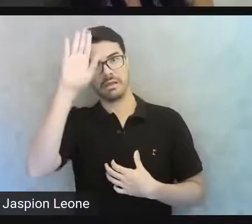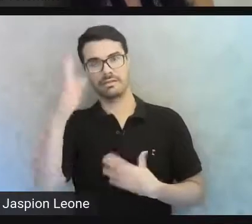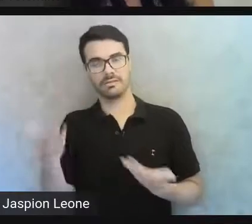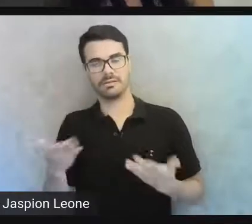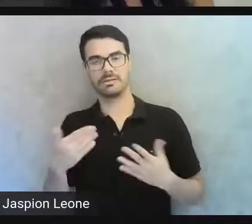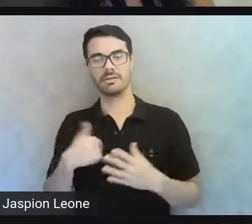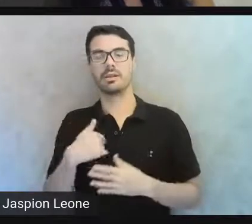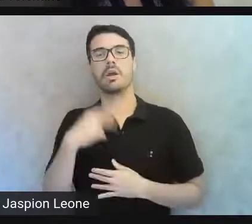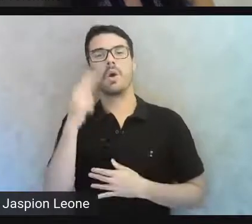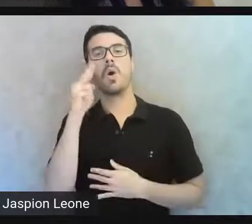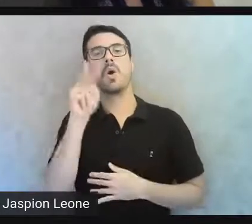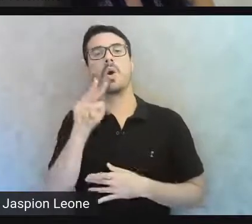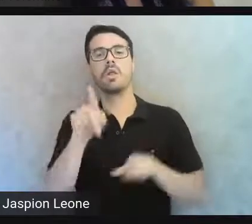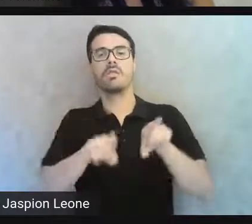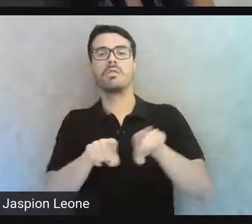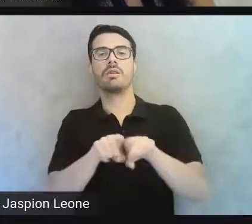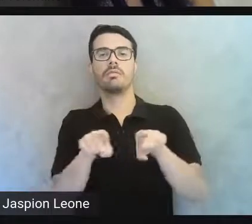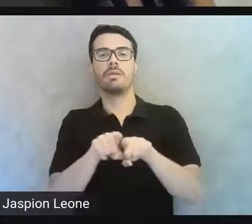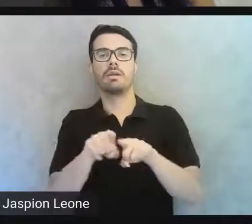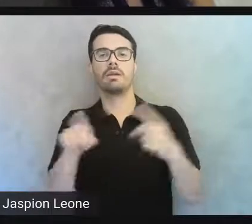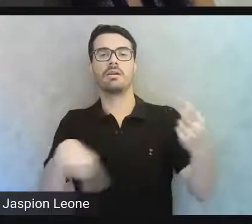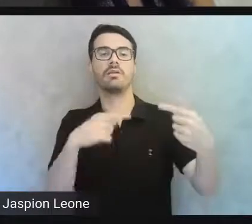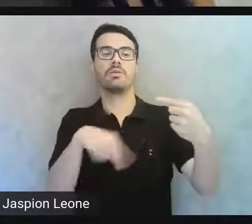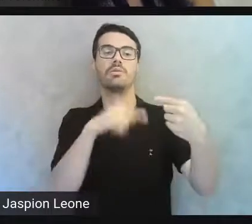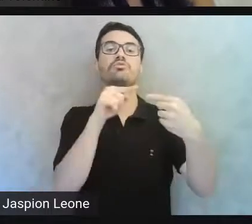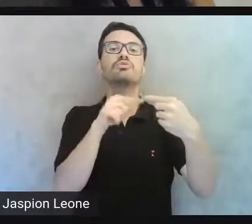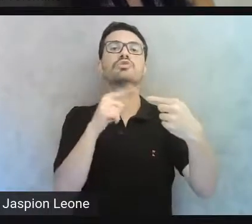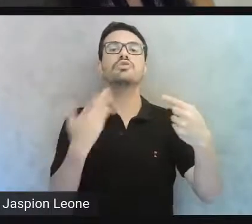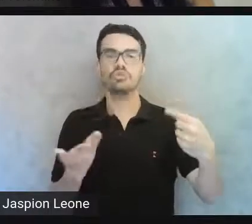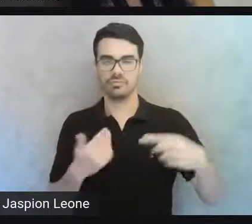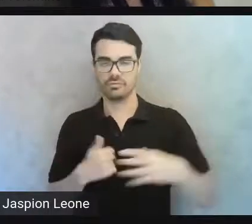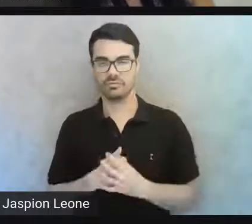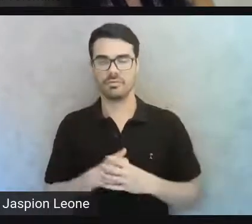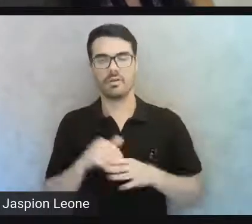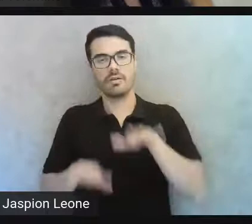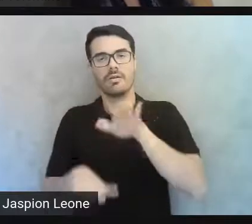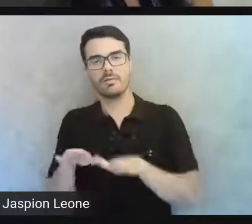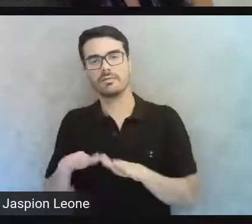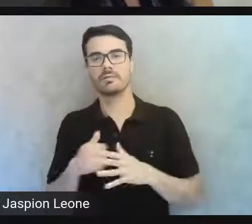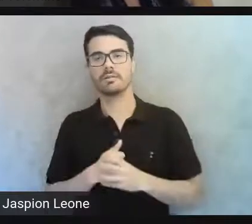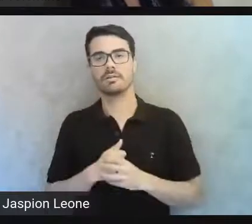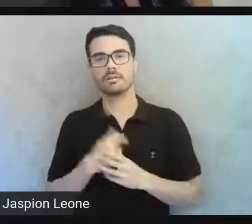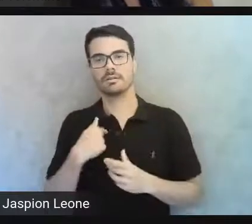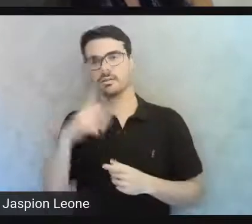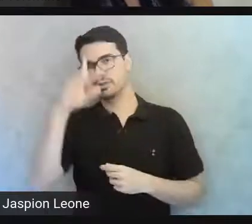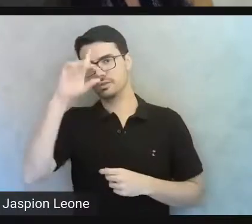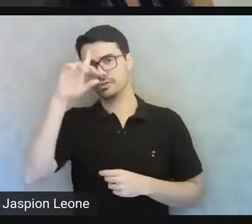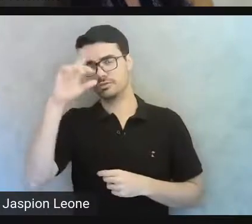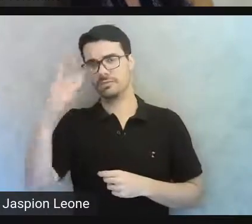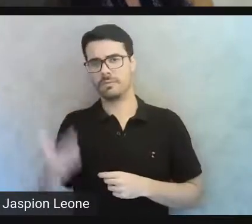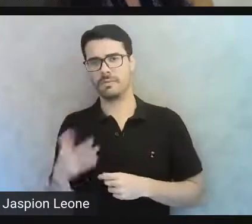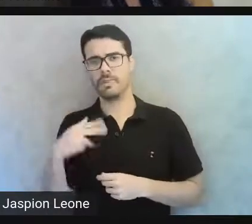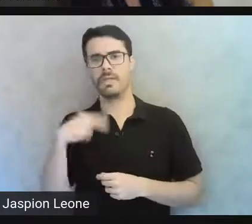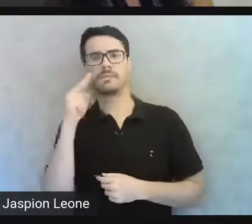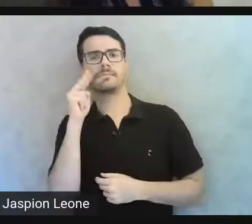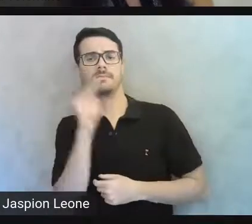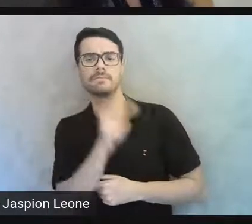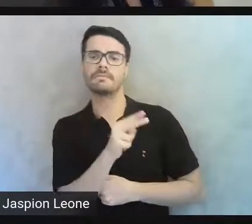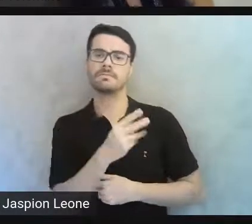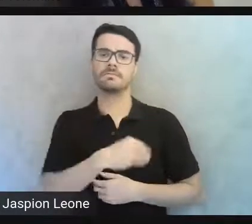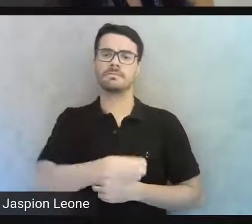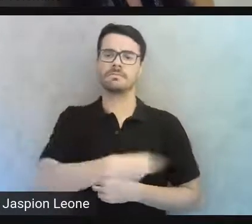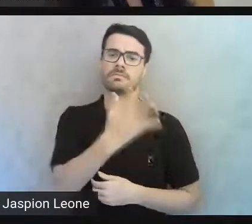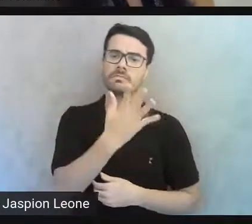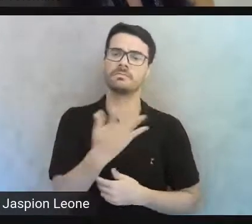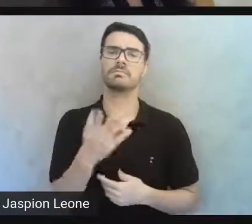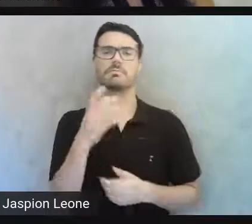Eu olharia também para a questão dos objetivos, né? Porque, às vezes, quando a gente está ali no dia a dia, olhando os gastos, a gente pode querer